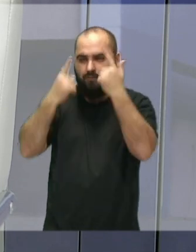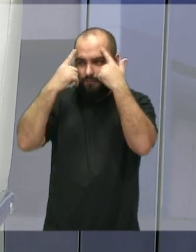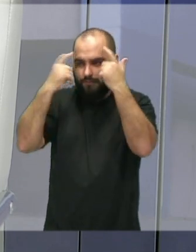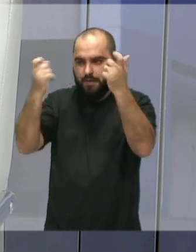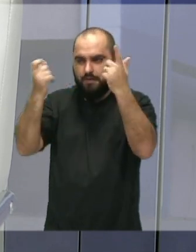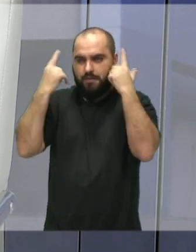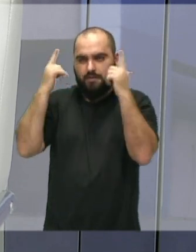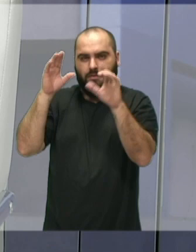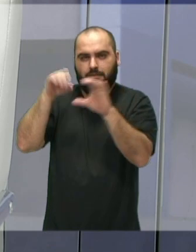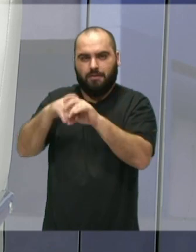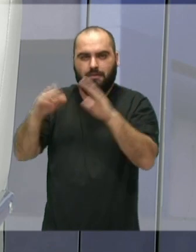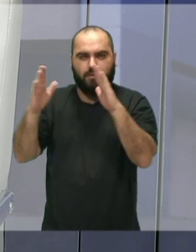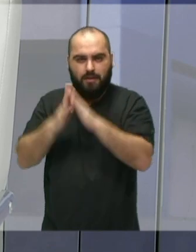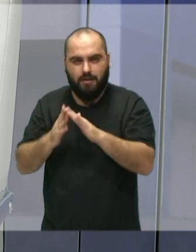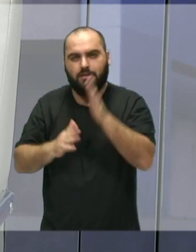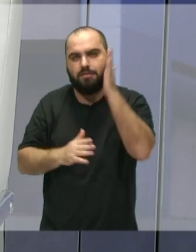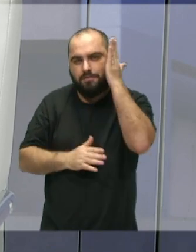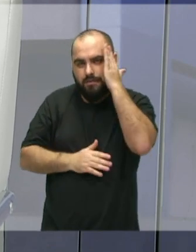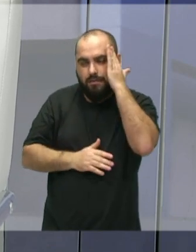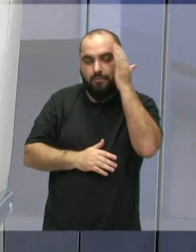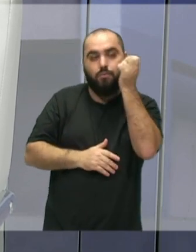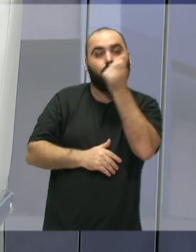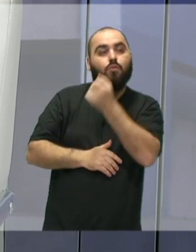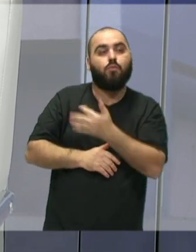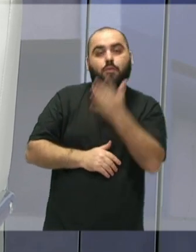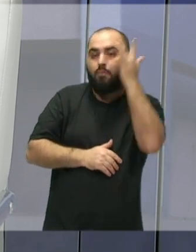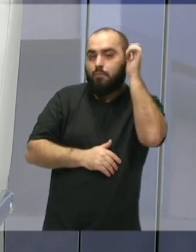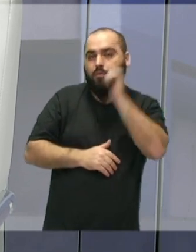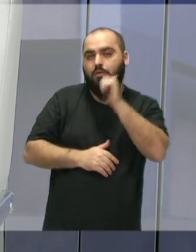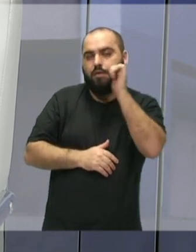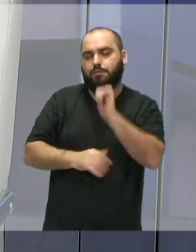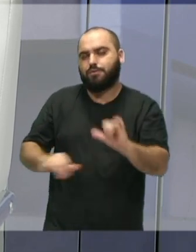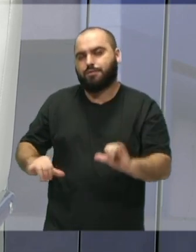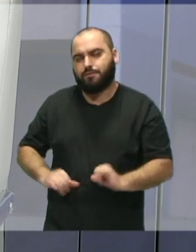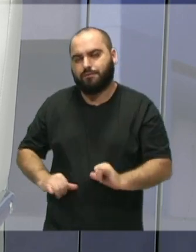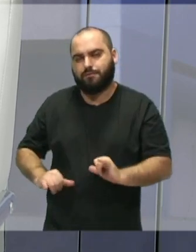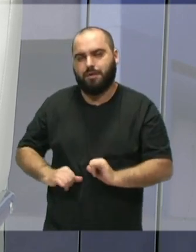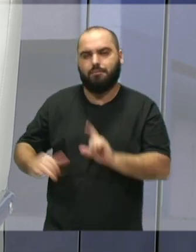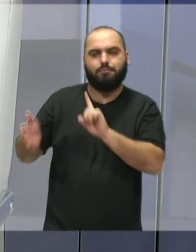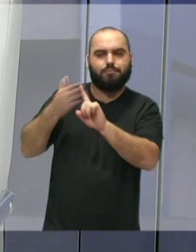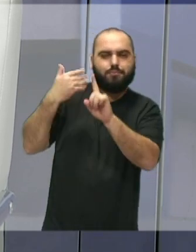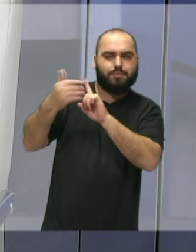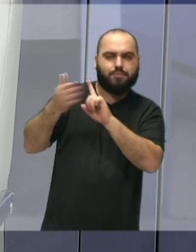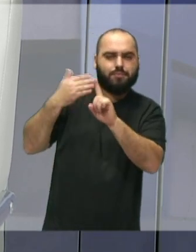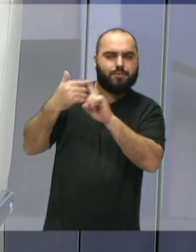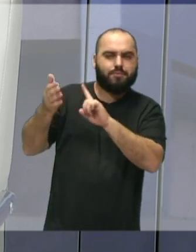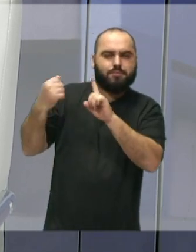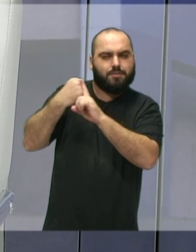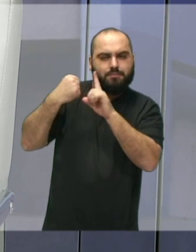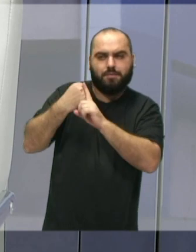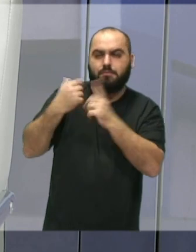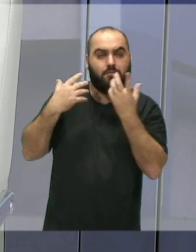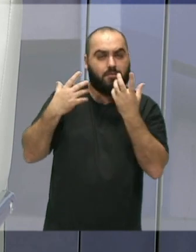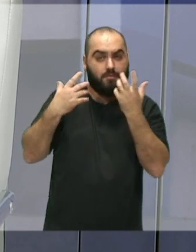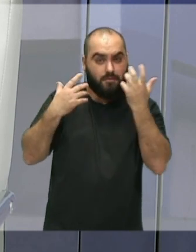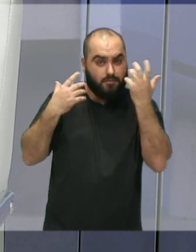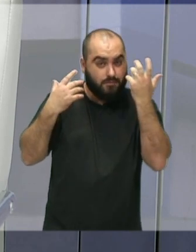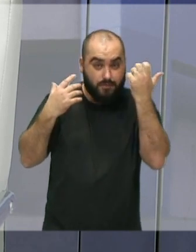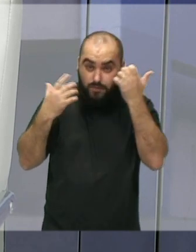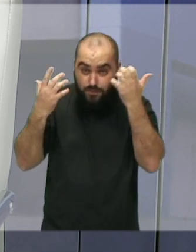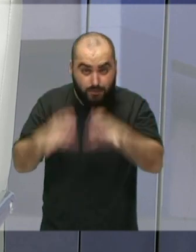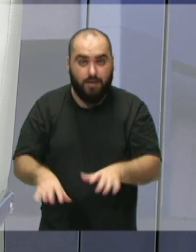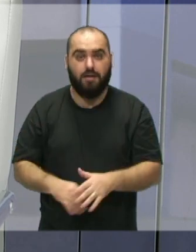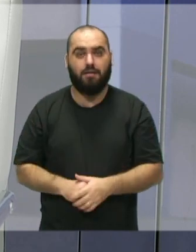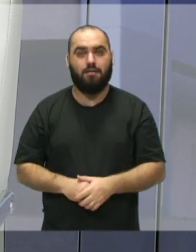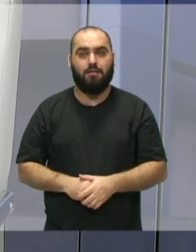que sofreram um feminicídio ou que apanhou, aquela coisa. A gente não quer mais isso. A gente quer evitar.